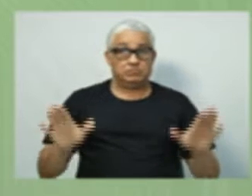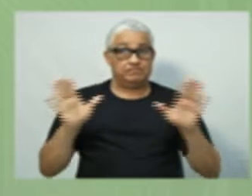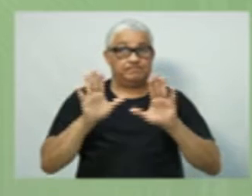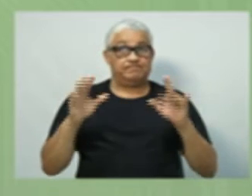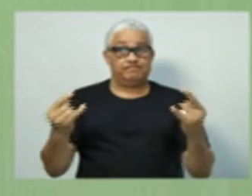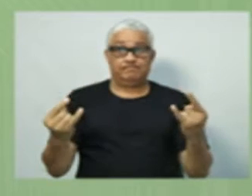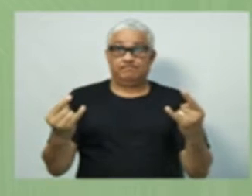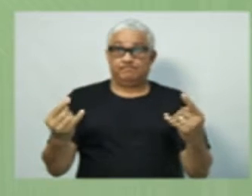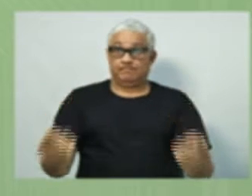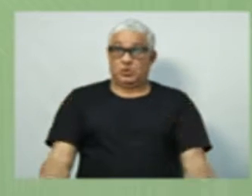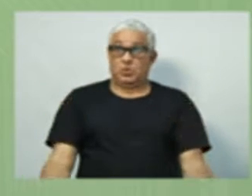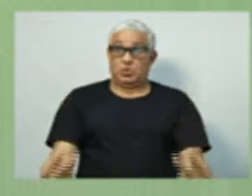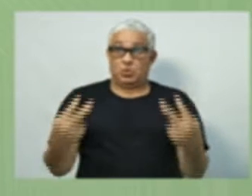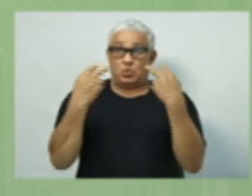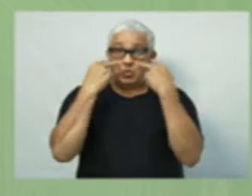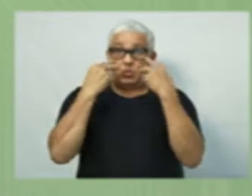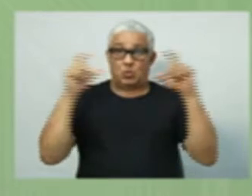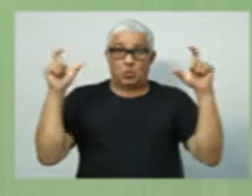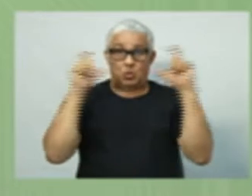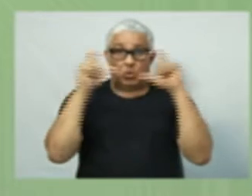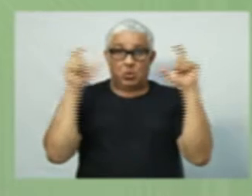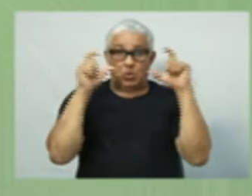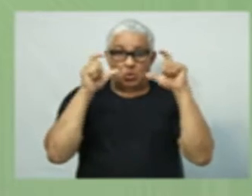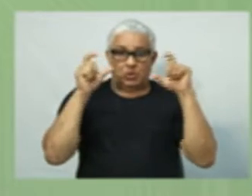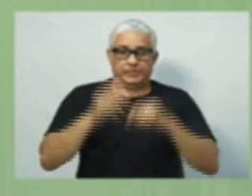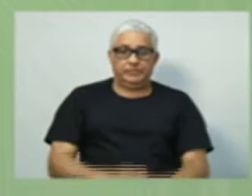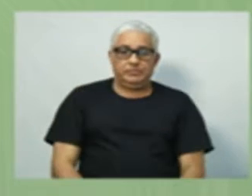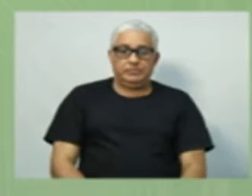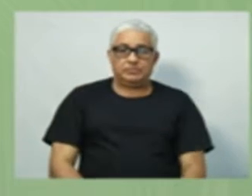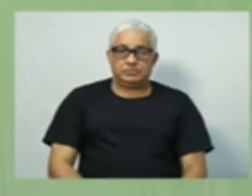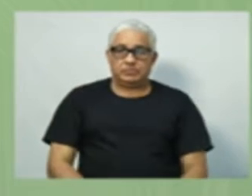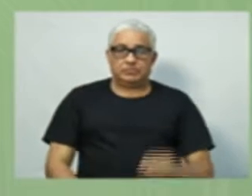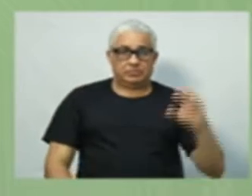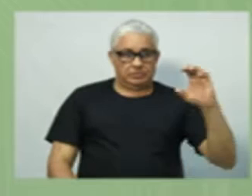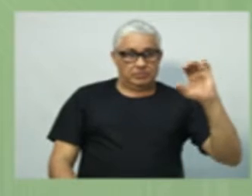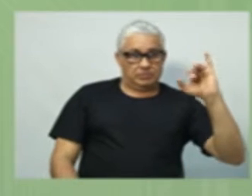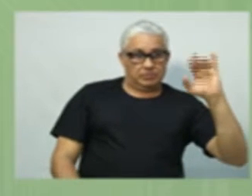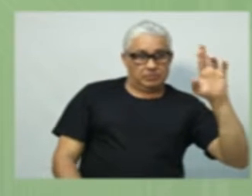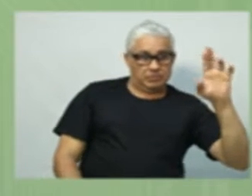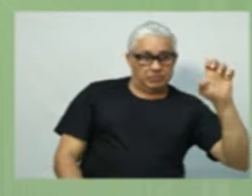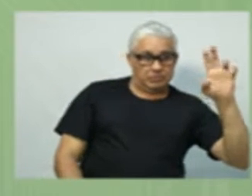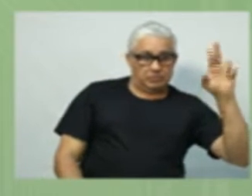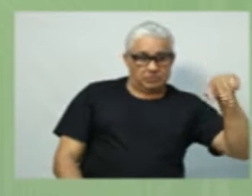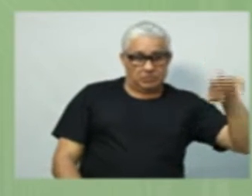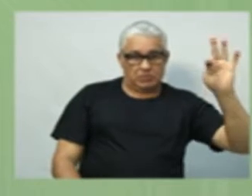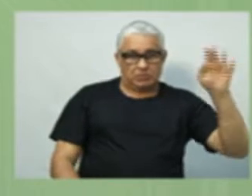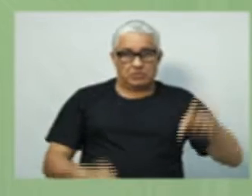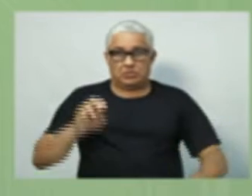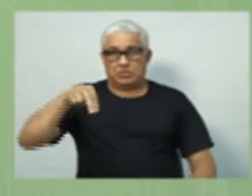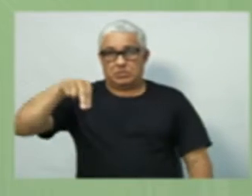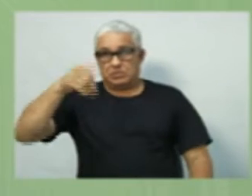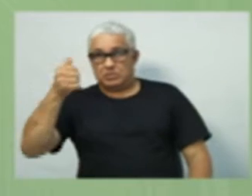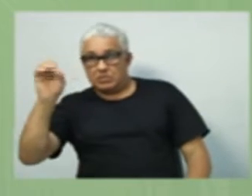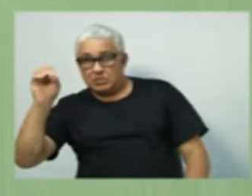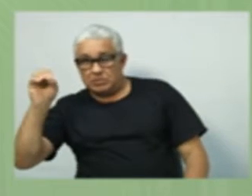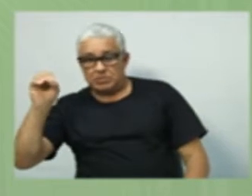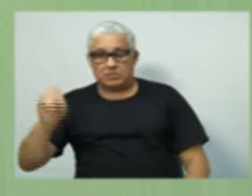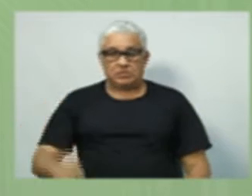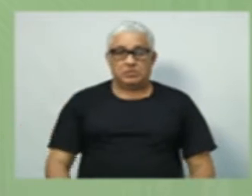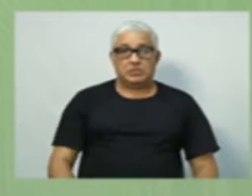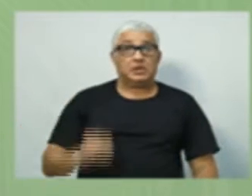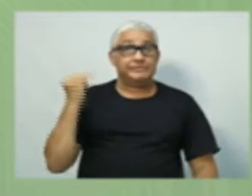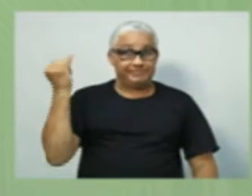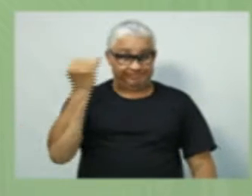atenção você distinguir entre circulante e não circulante é primordial para a